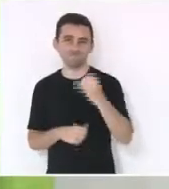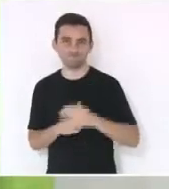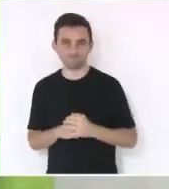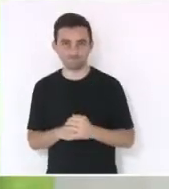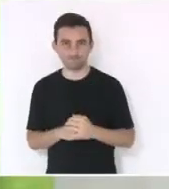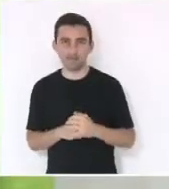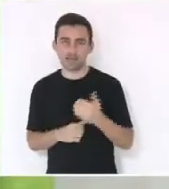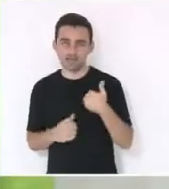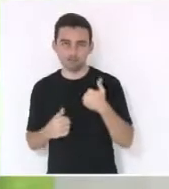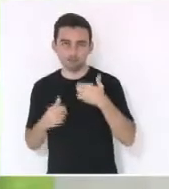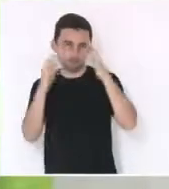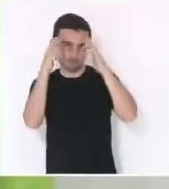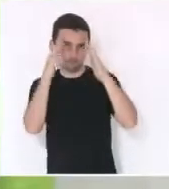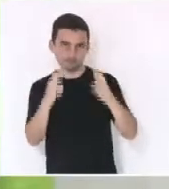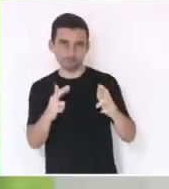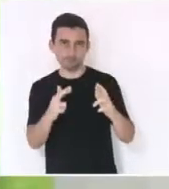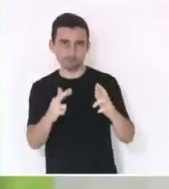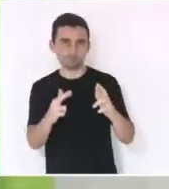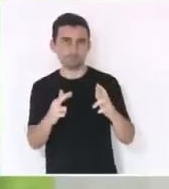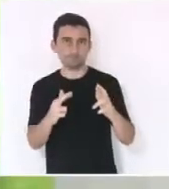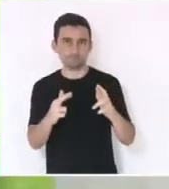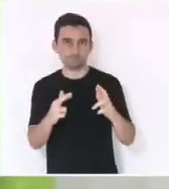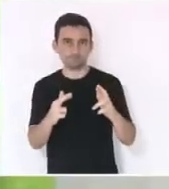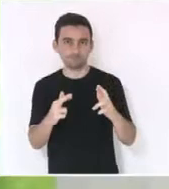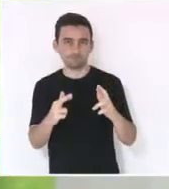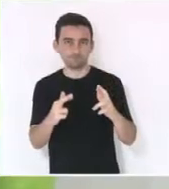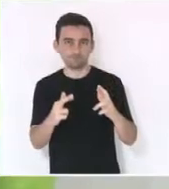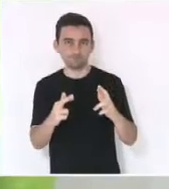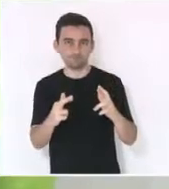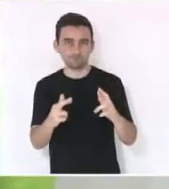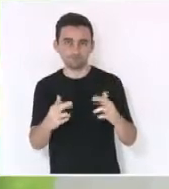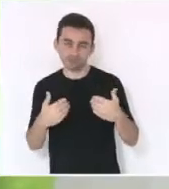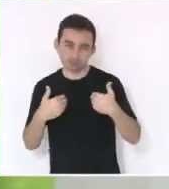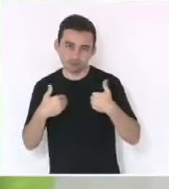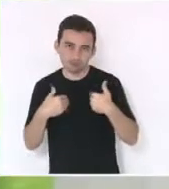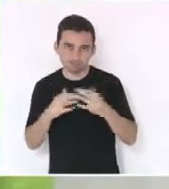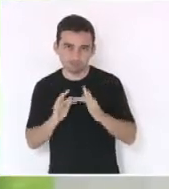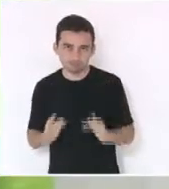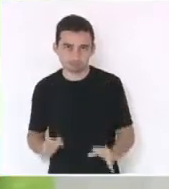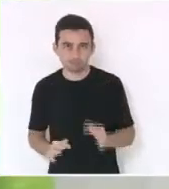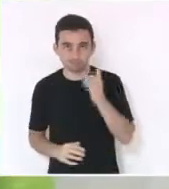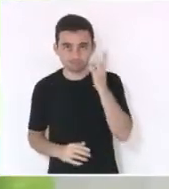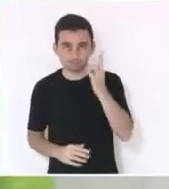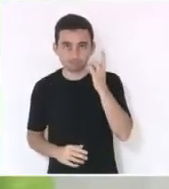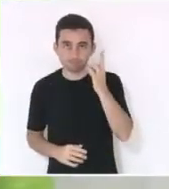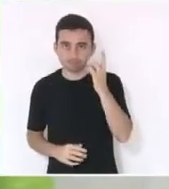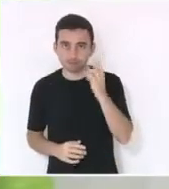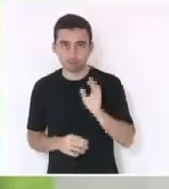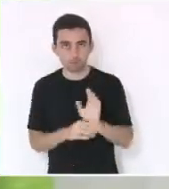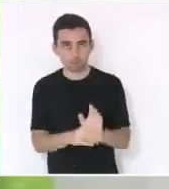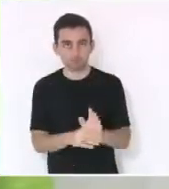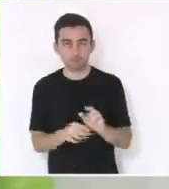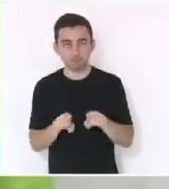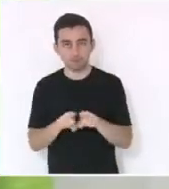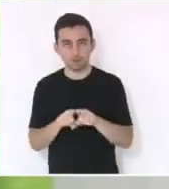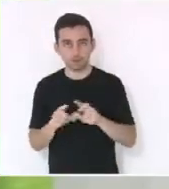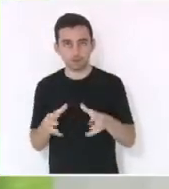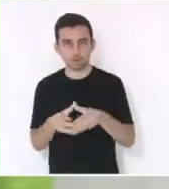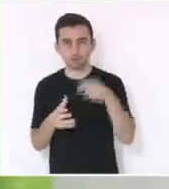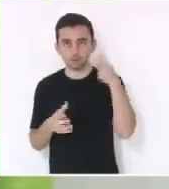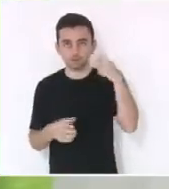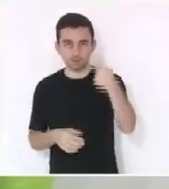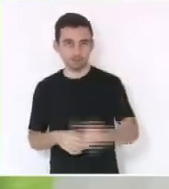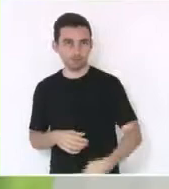todo o respeito, o apoio desse humilde deputado e tenho a certeza de todo o Parlamento catarinense. Obrigado aí